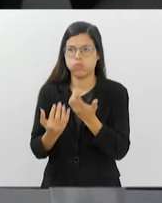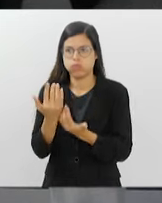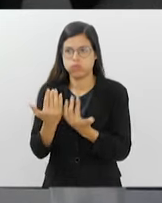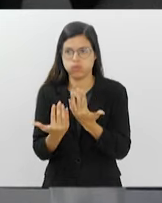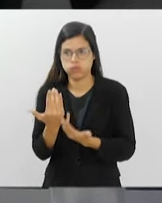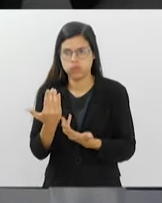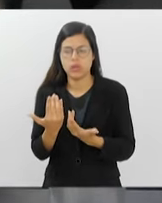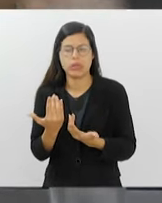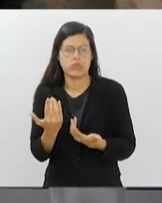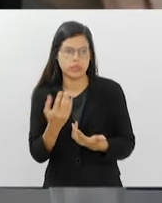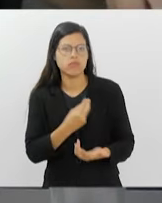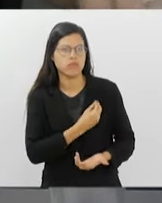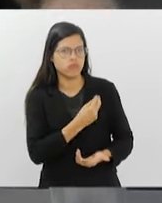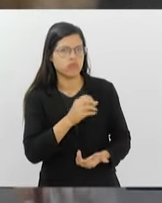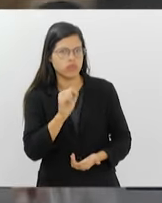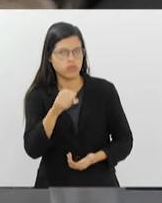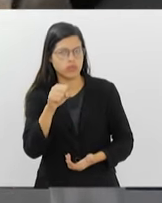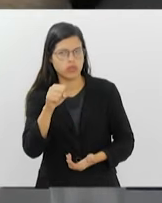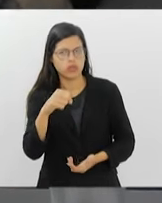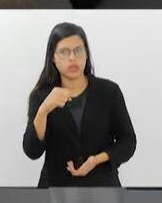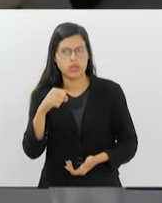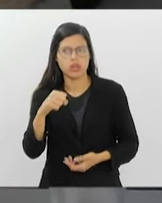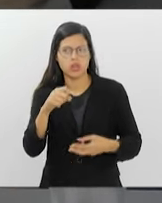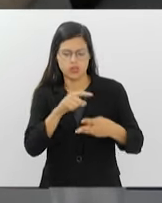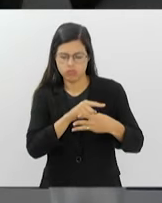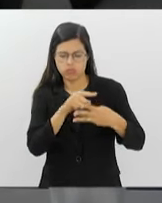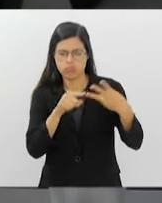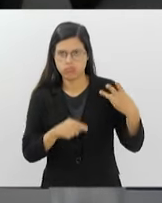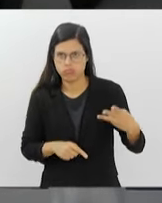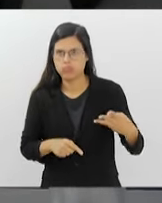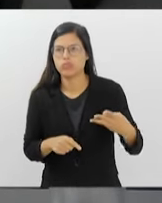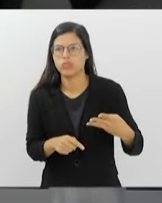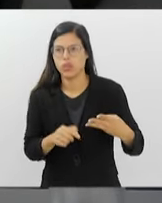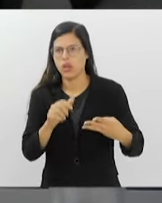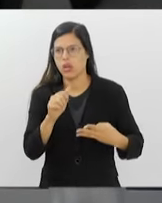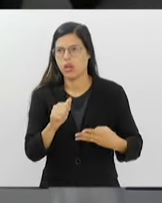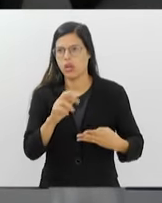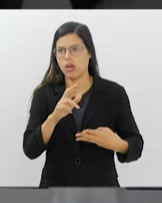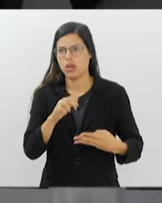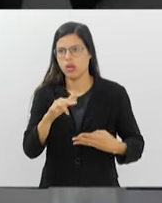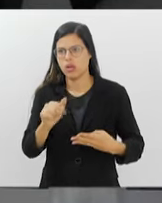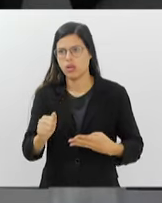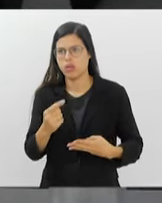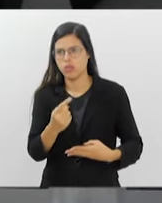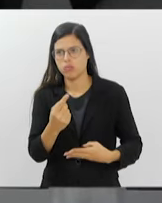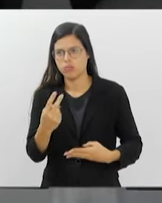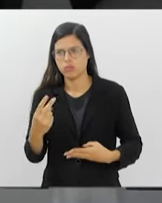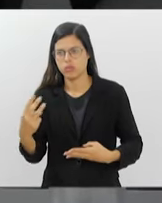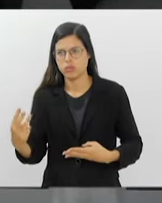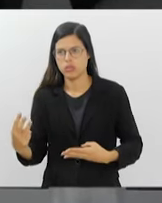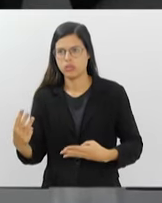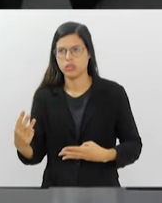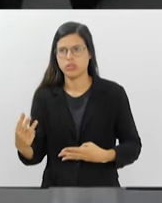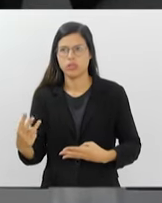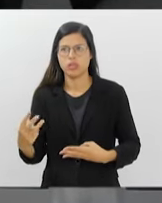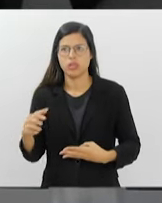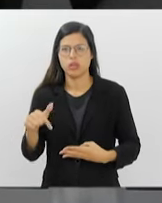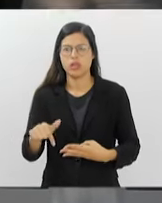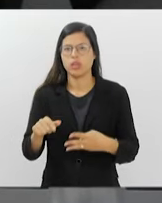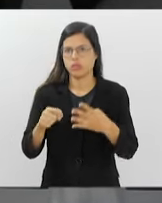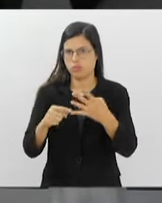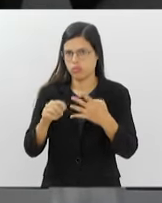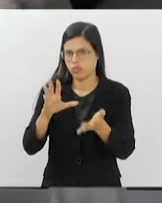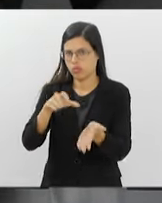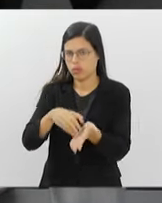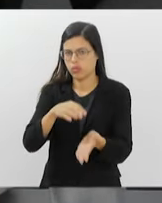canalização preventiva que pega Arena 1 Arena dois Arena 3 existe uma na na no centro de tênis e